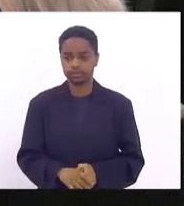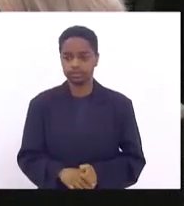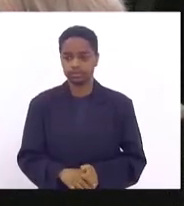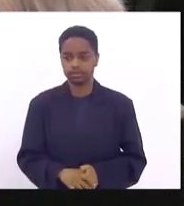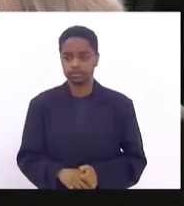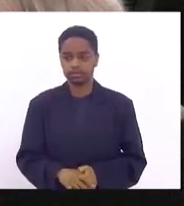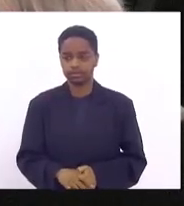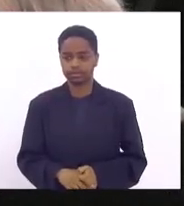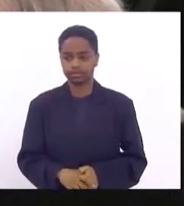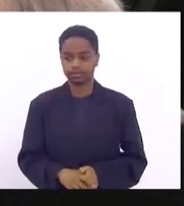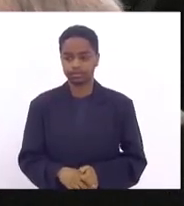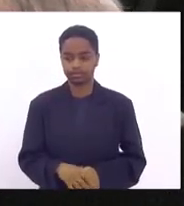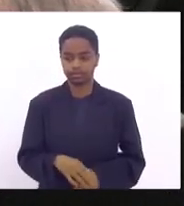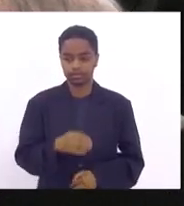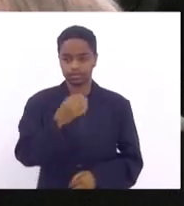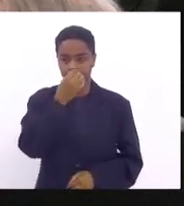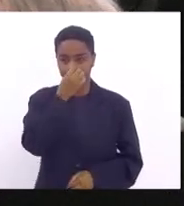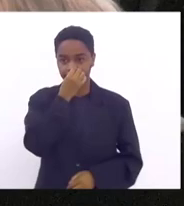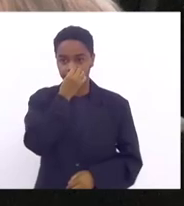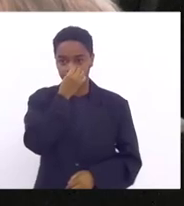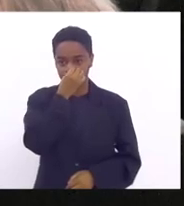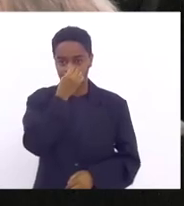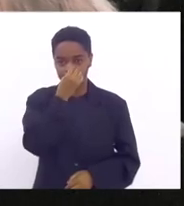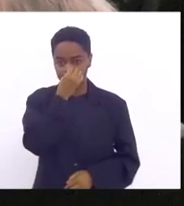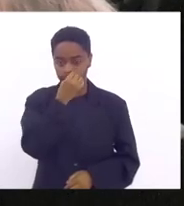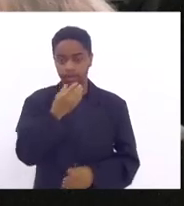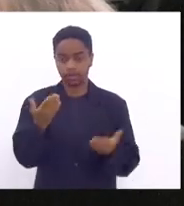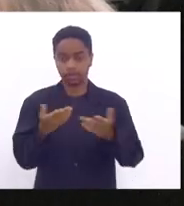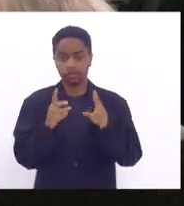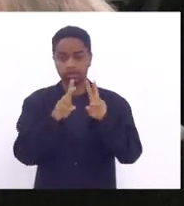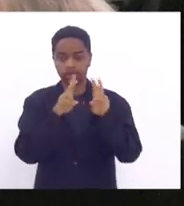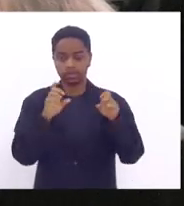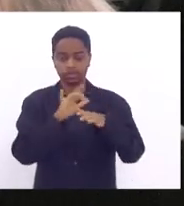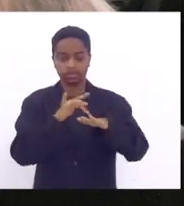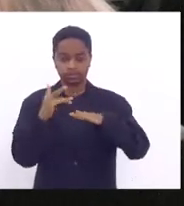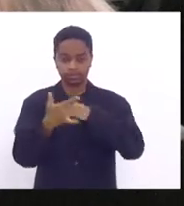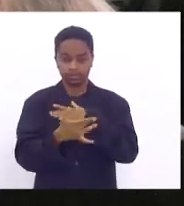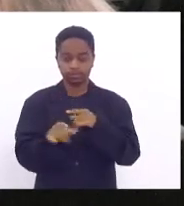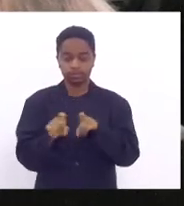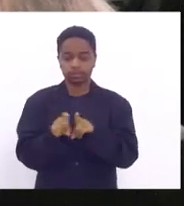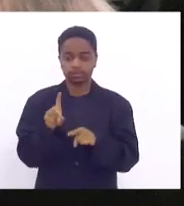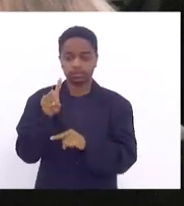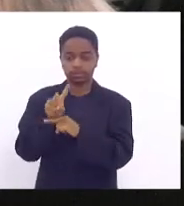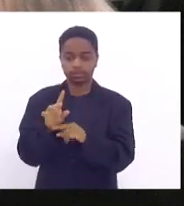painel próximo painel terá como tema redes sociais e imunidade